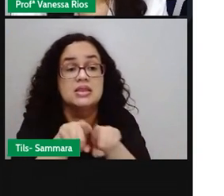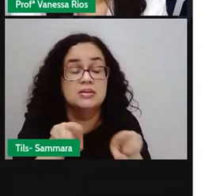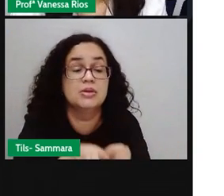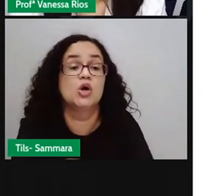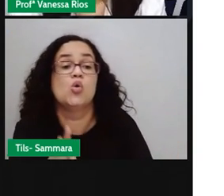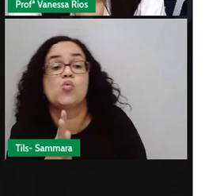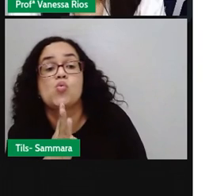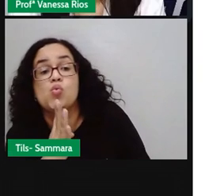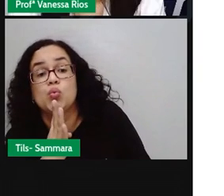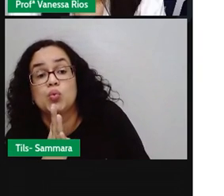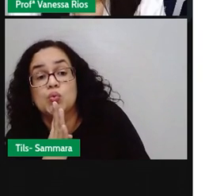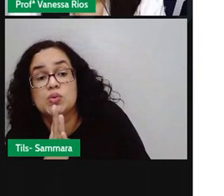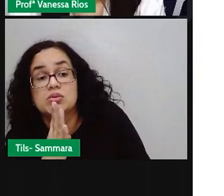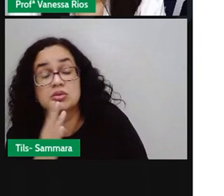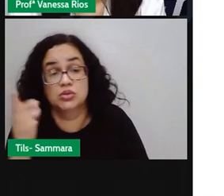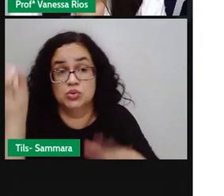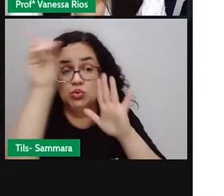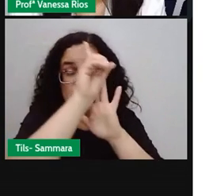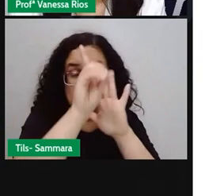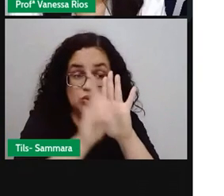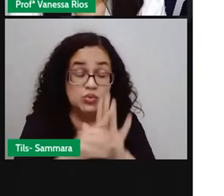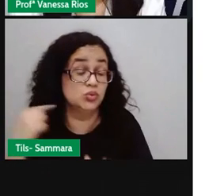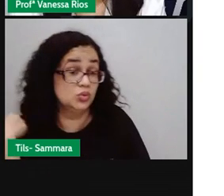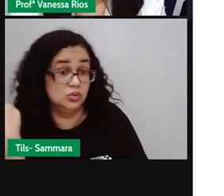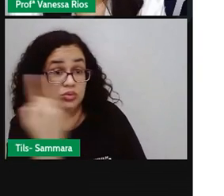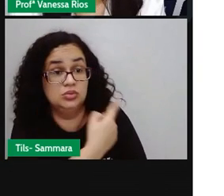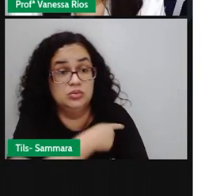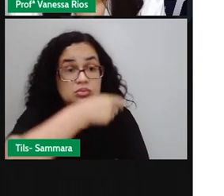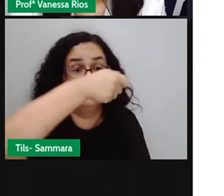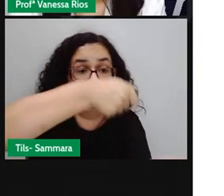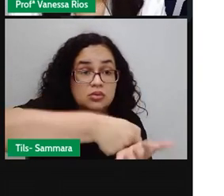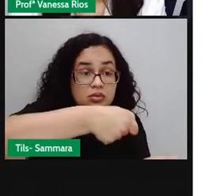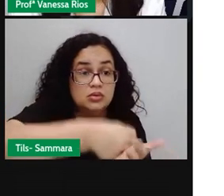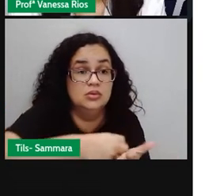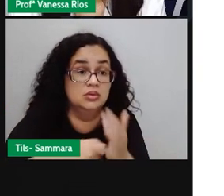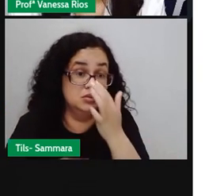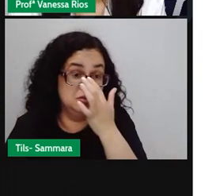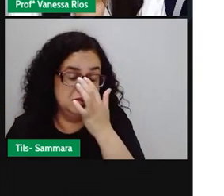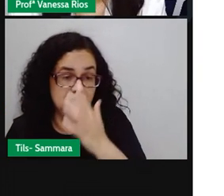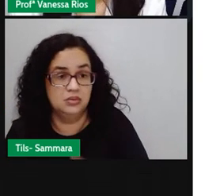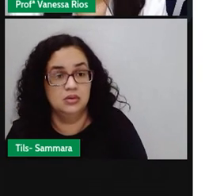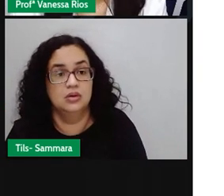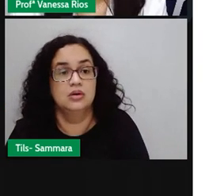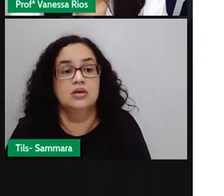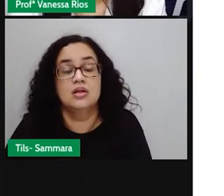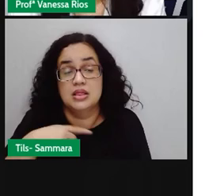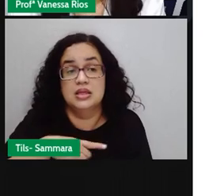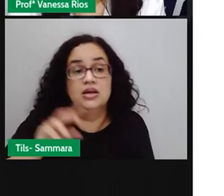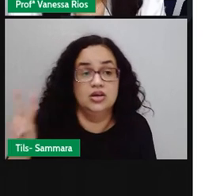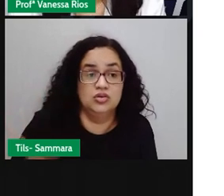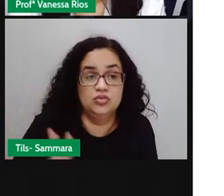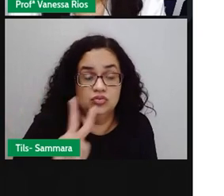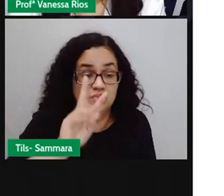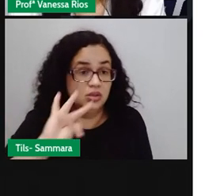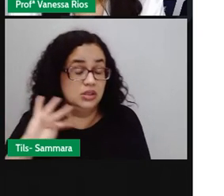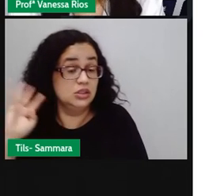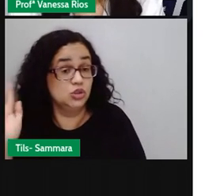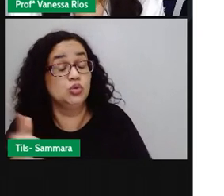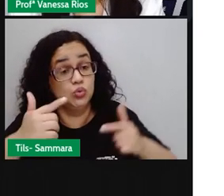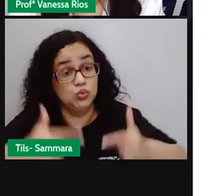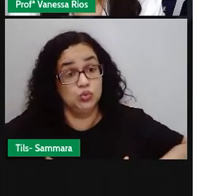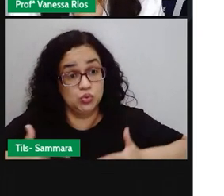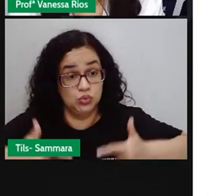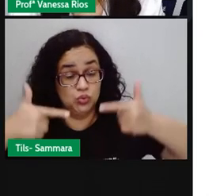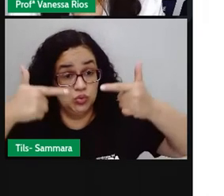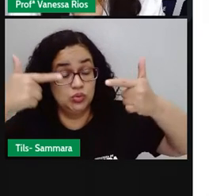conhecer quais são os nossos direitos, os nossos deveres. E valorizar todas as lutas